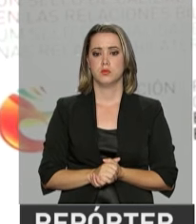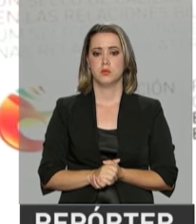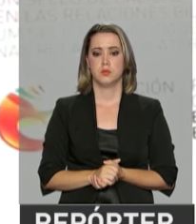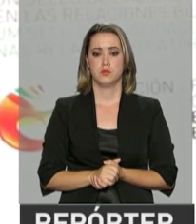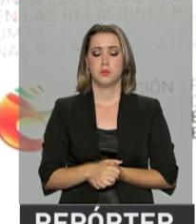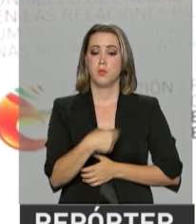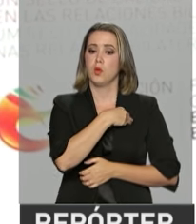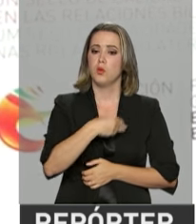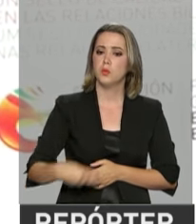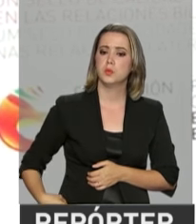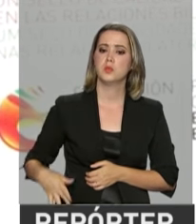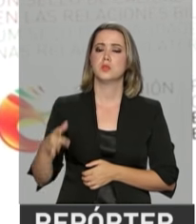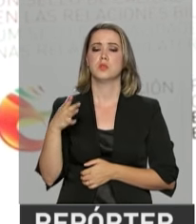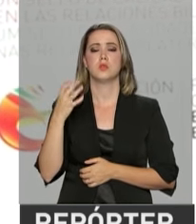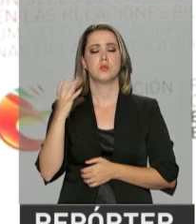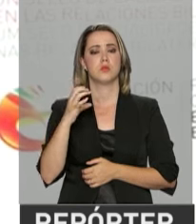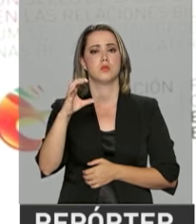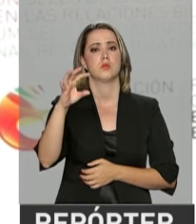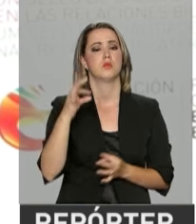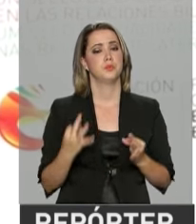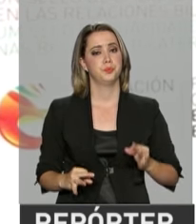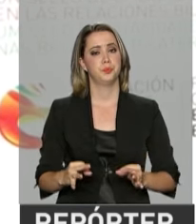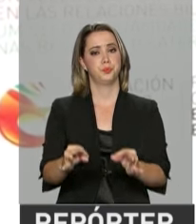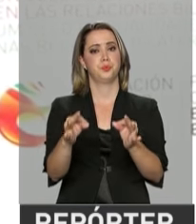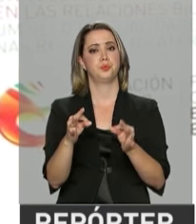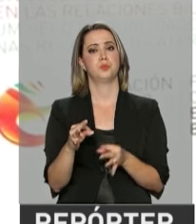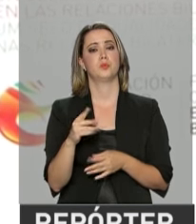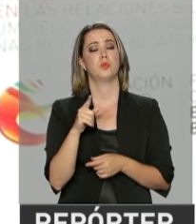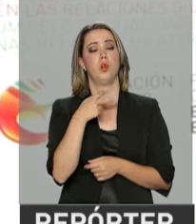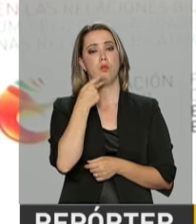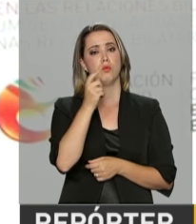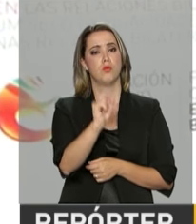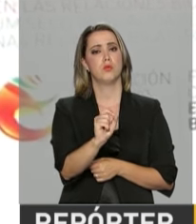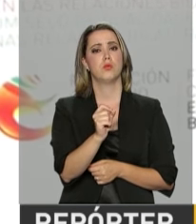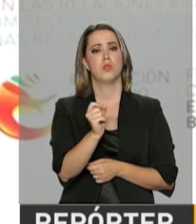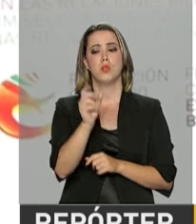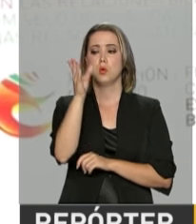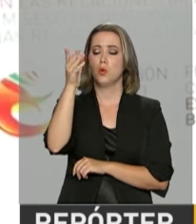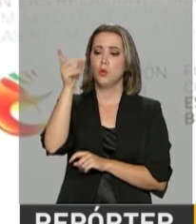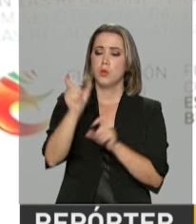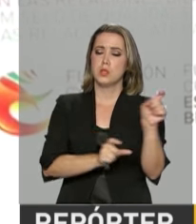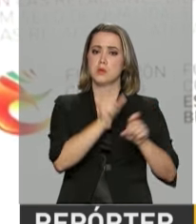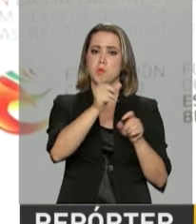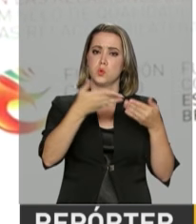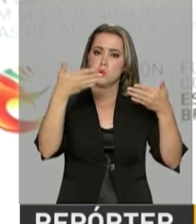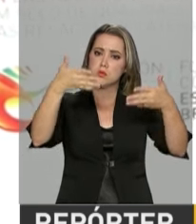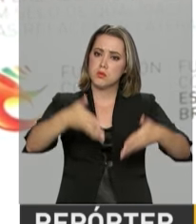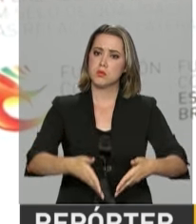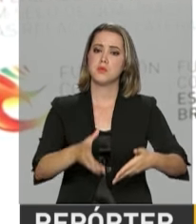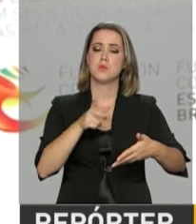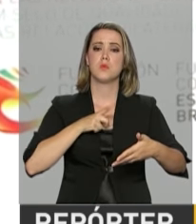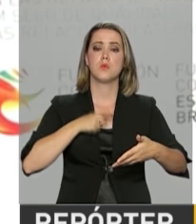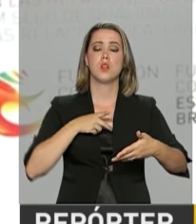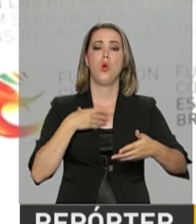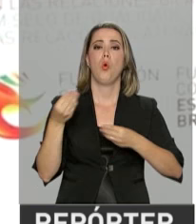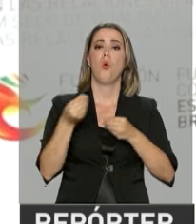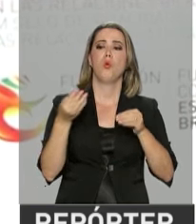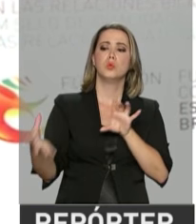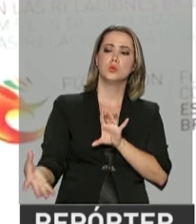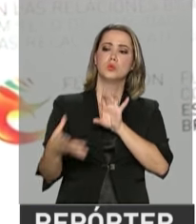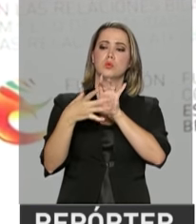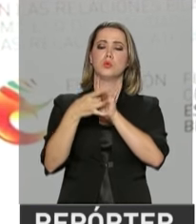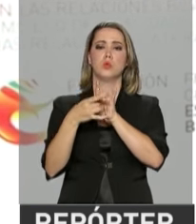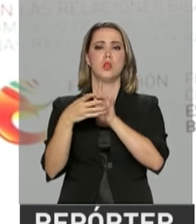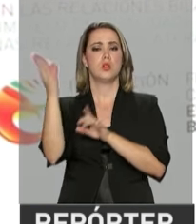ministro da ciência tecnologia e inovação e comunicações gilberto kassab falou os participantes do fórum sobre as parcerias de